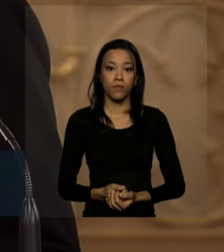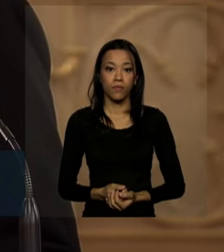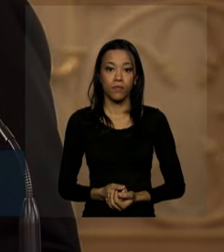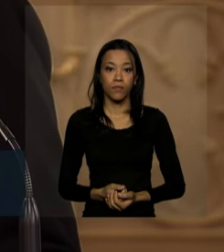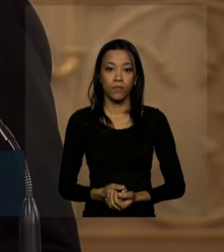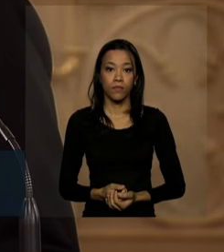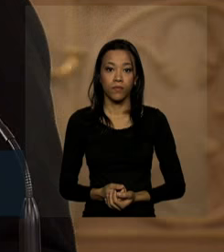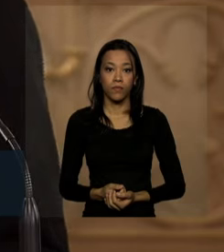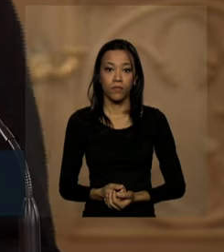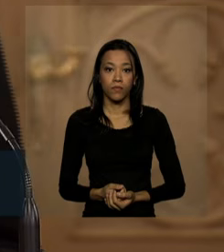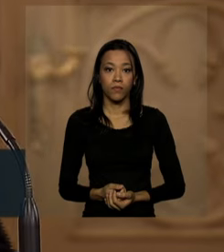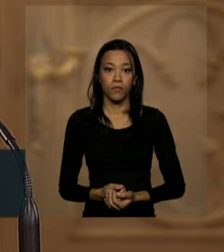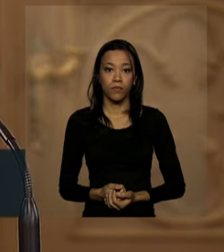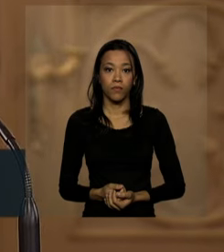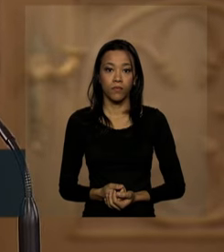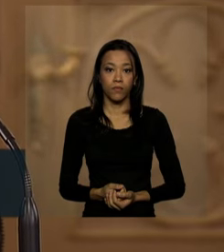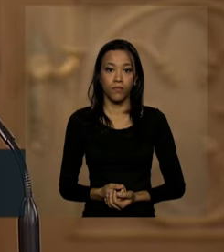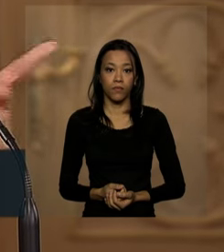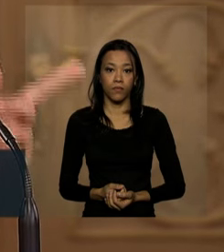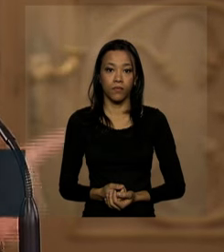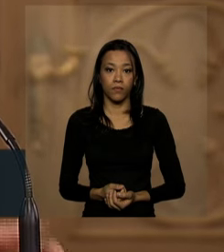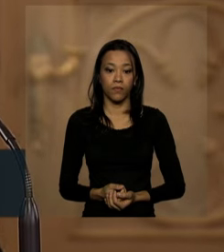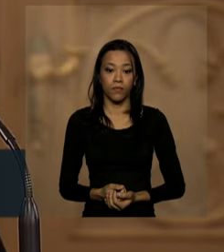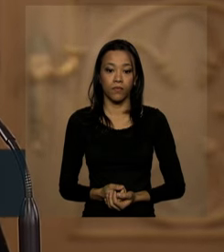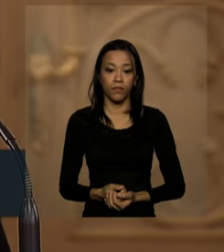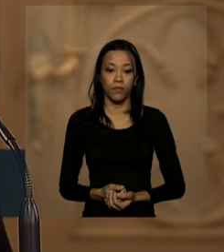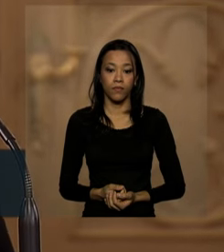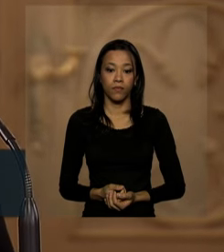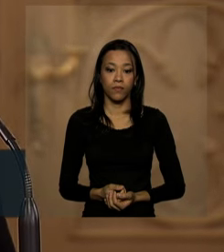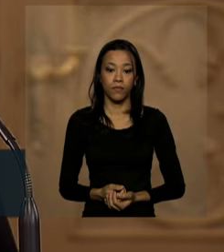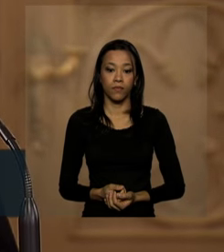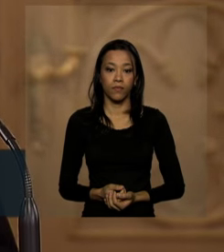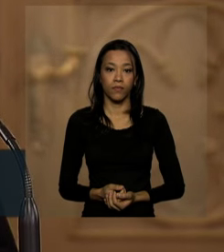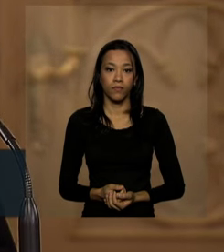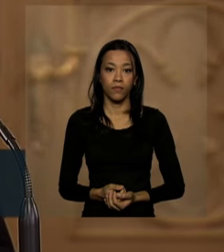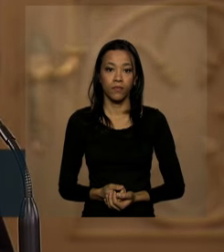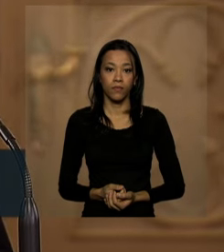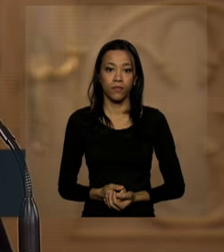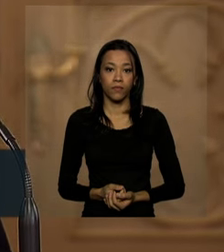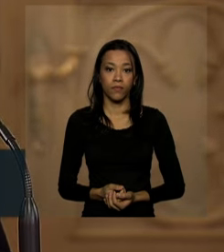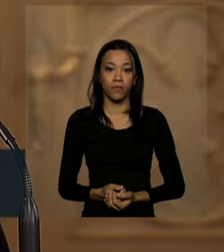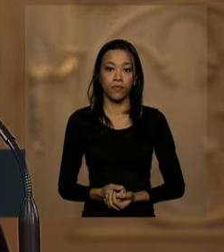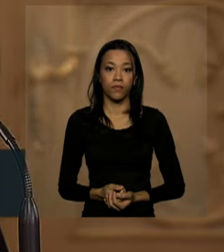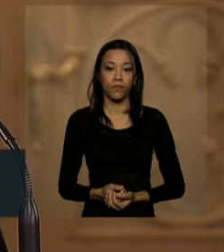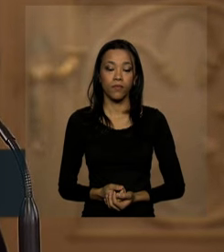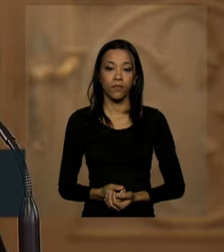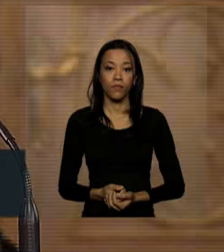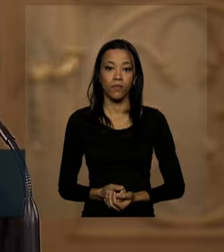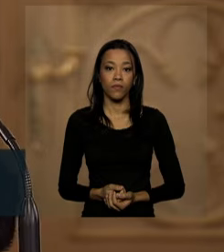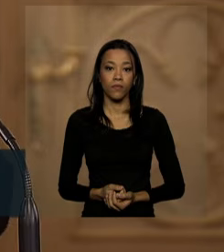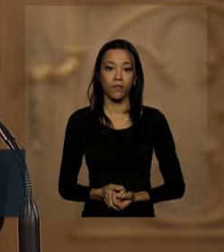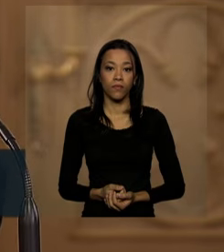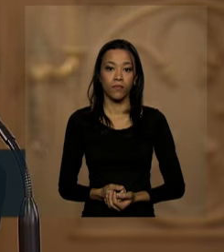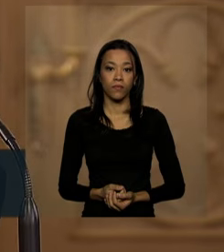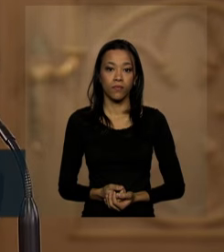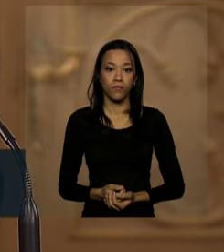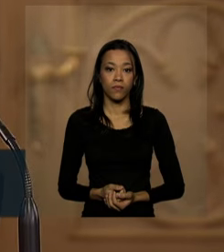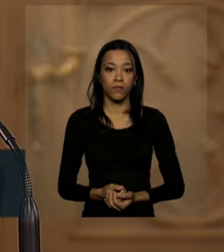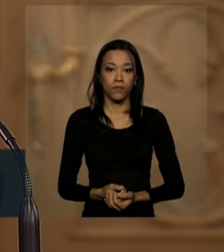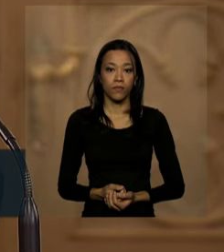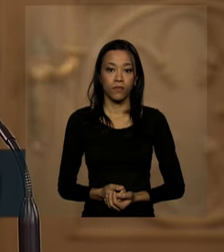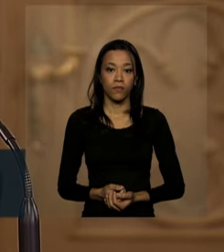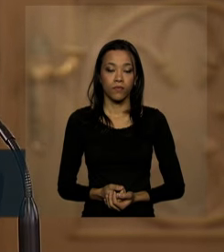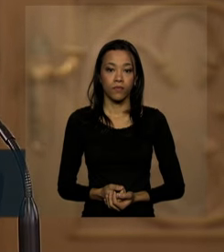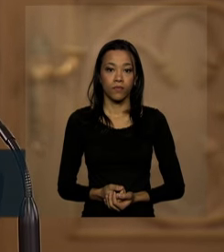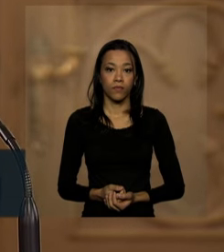Você que vai traduzir? Ah. Regarding the political interest during this visit, we saw that yesterday in